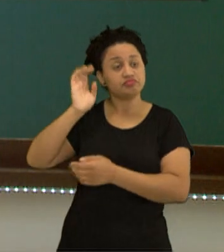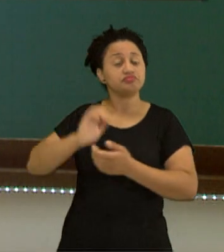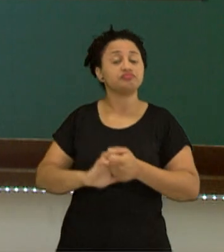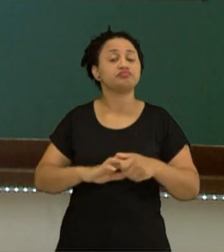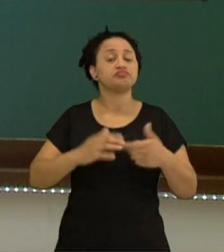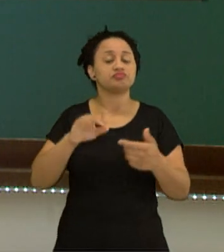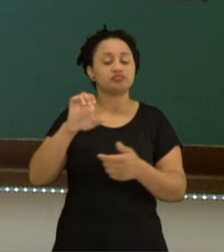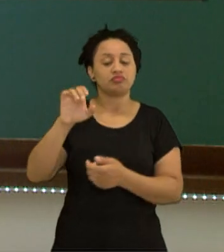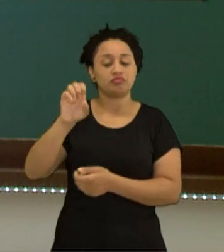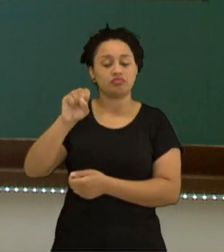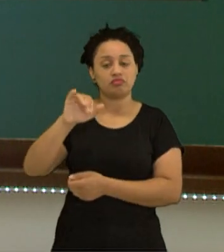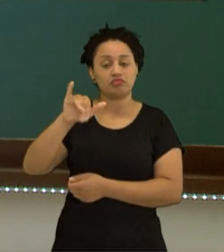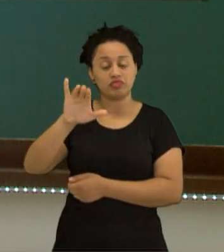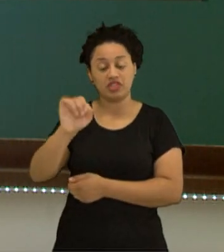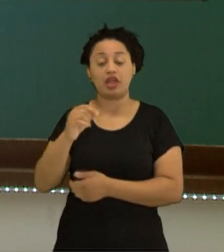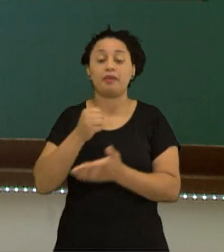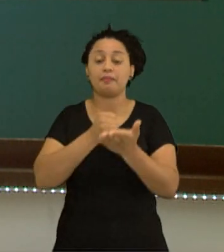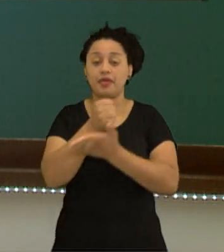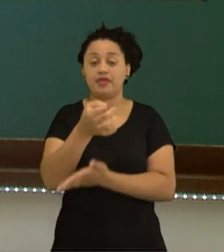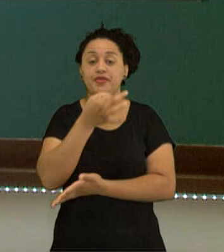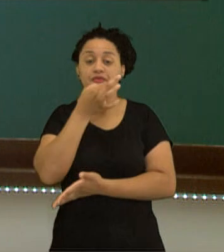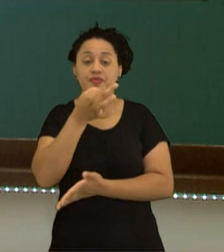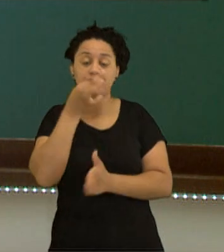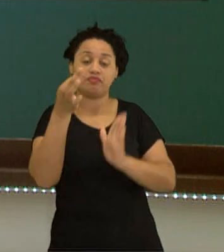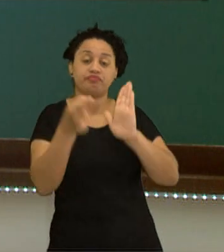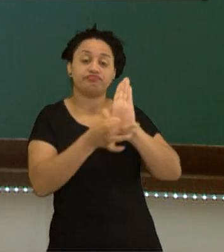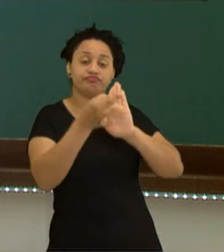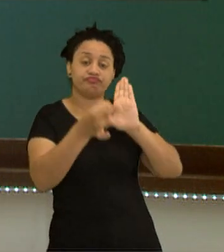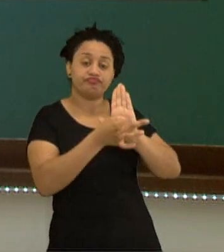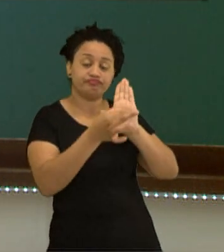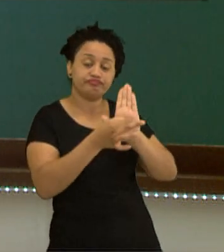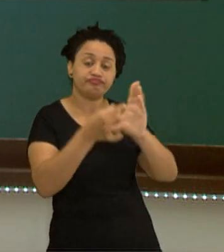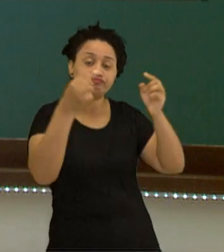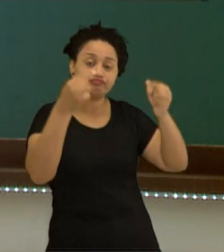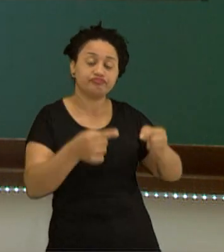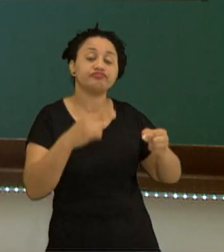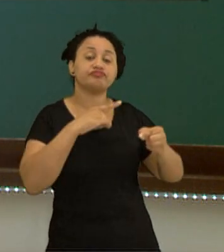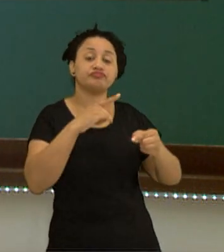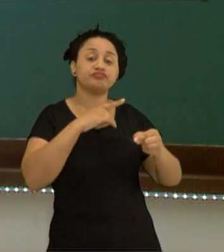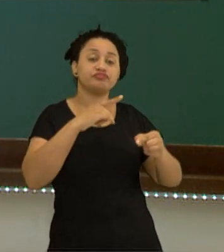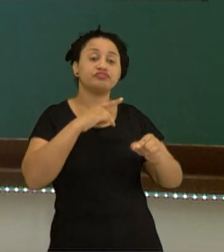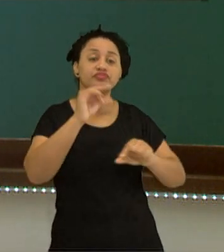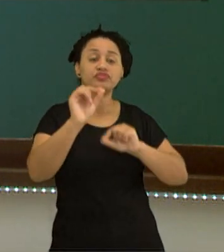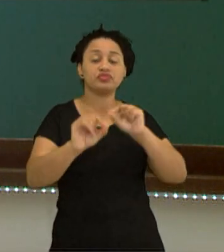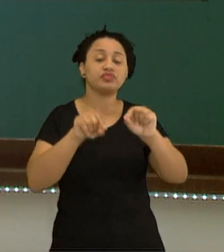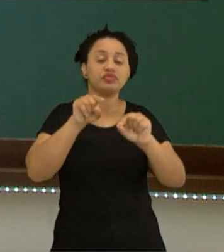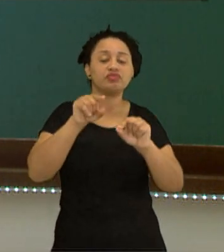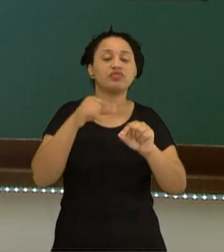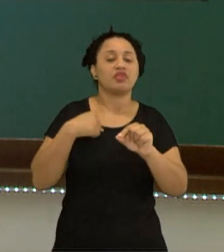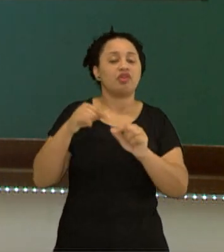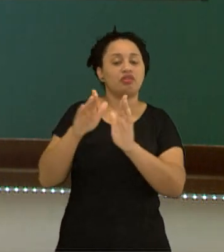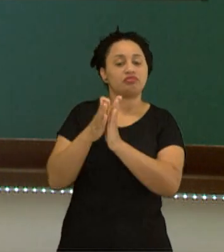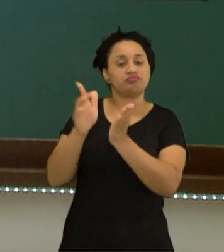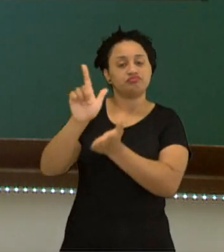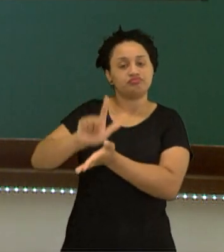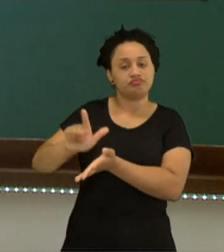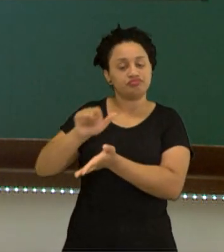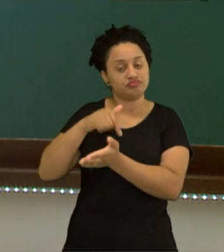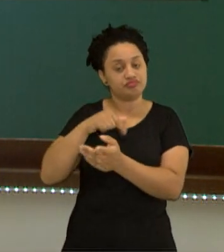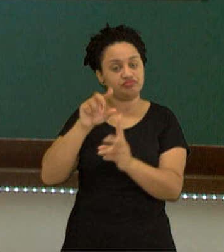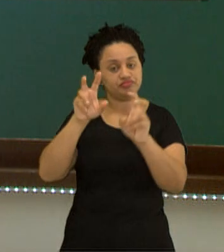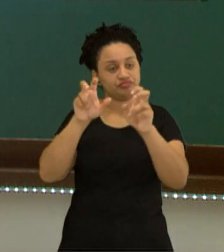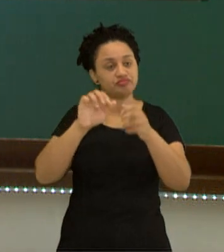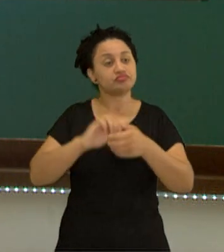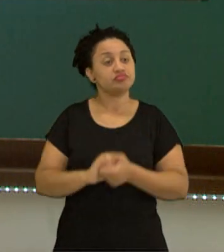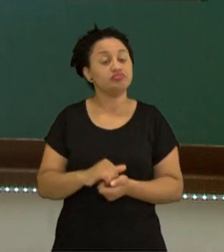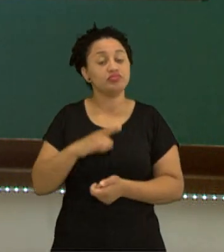literário, ele é baseado em opiniões, argumentos do autor em relação a uma obra, a uma temática. Temos aqui